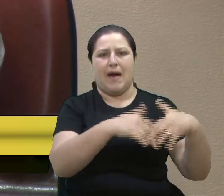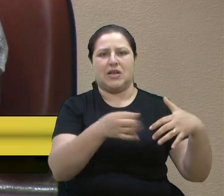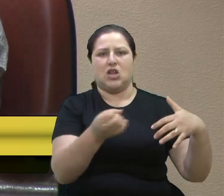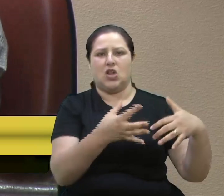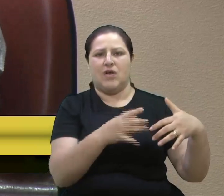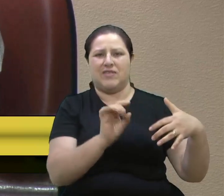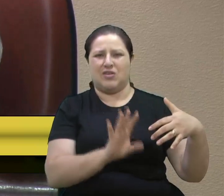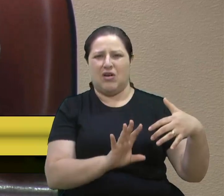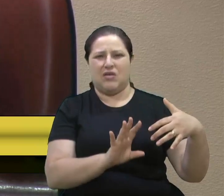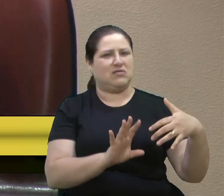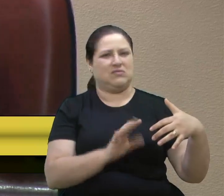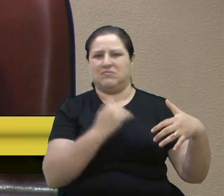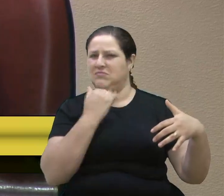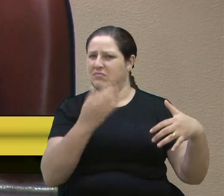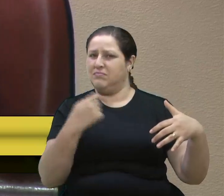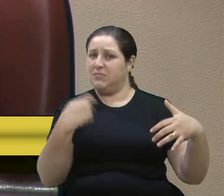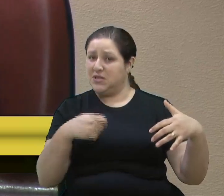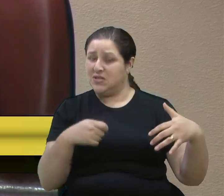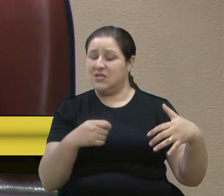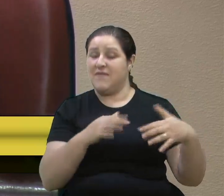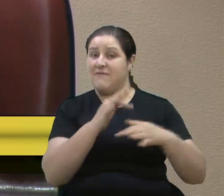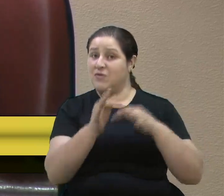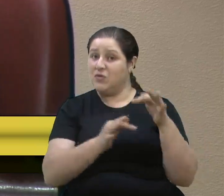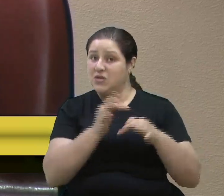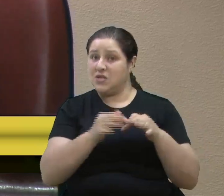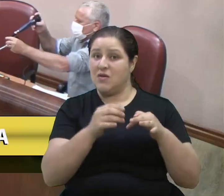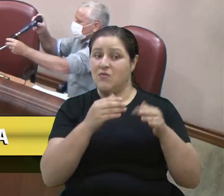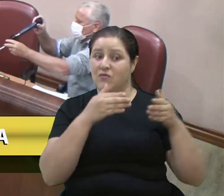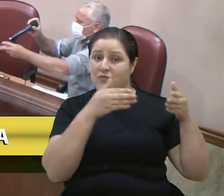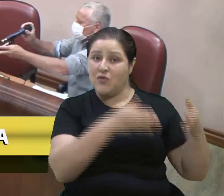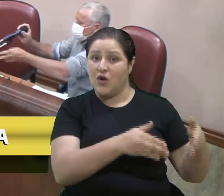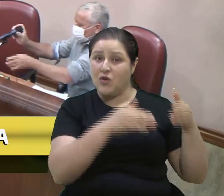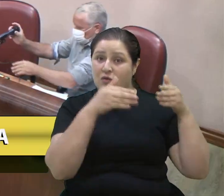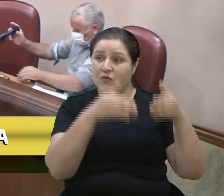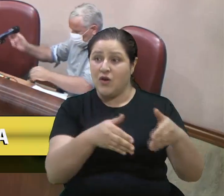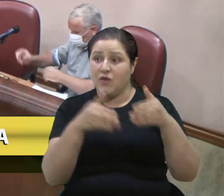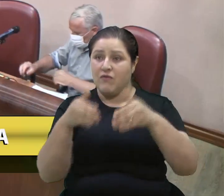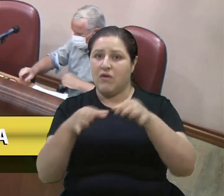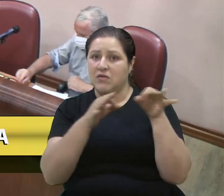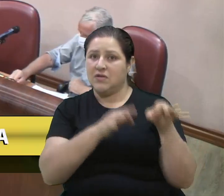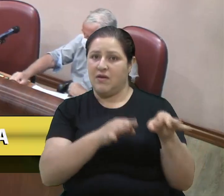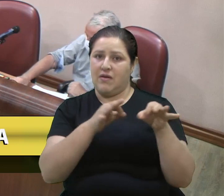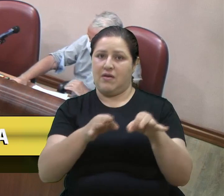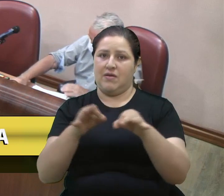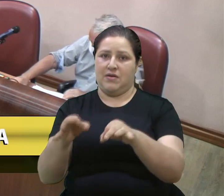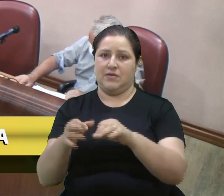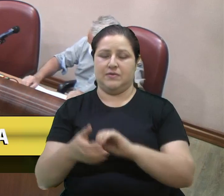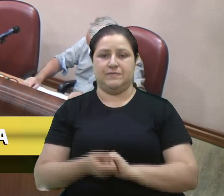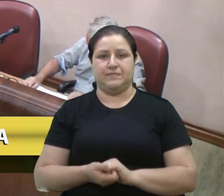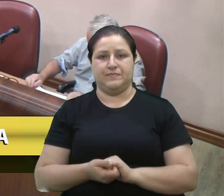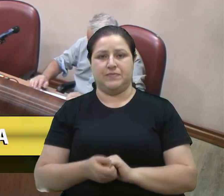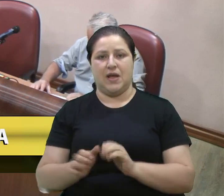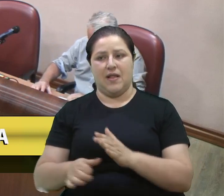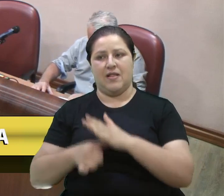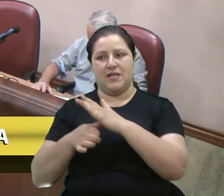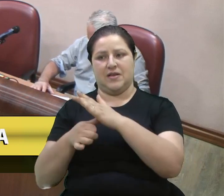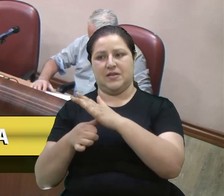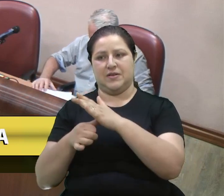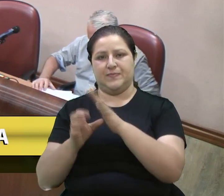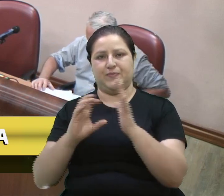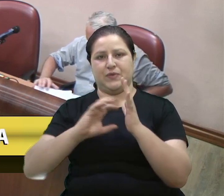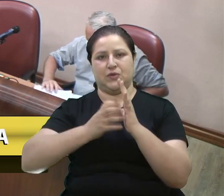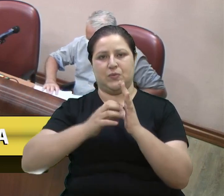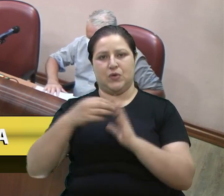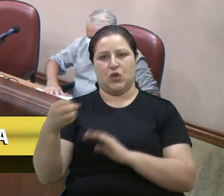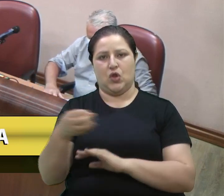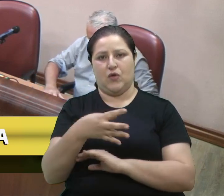isso. As funções têm que ser bem direcionadas. Parabéns. Obrigado, D'Ambrosio. Quem pediu? Declaração de líder, bancada do Novo.